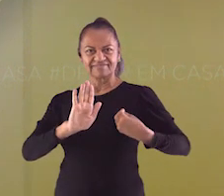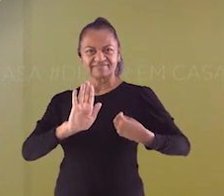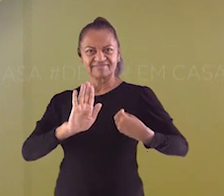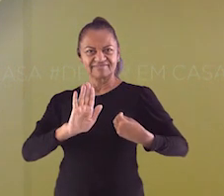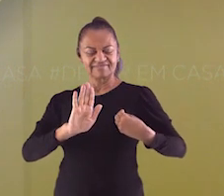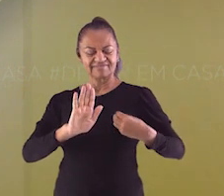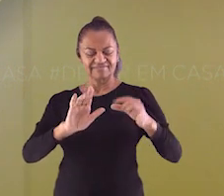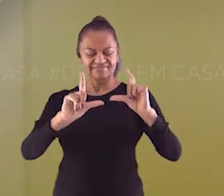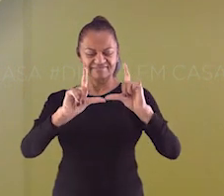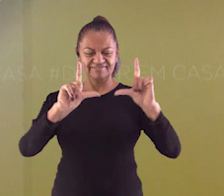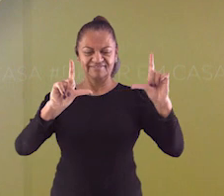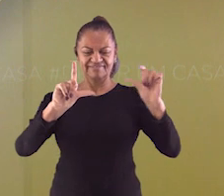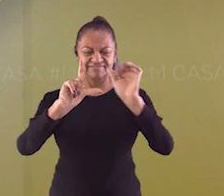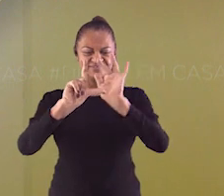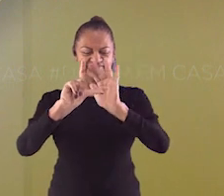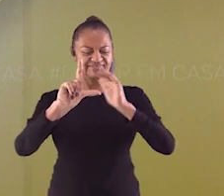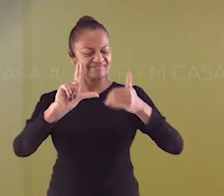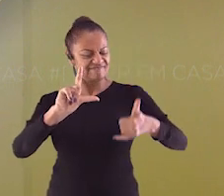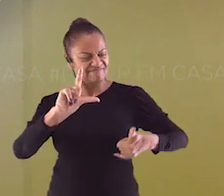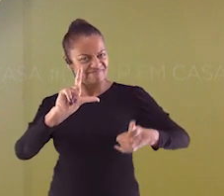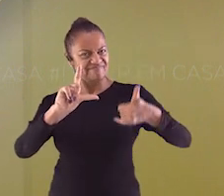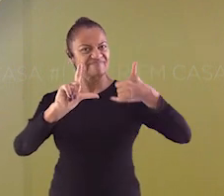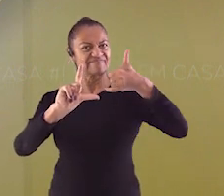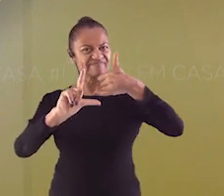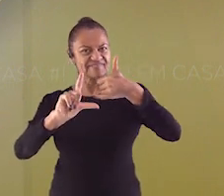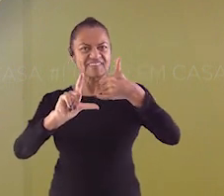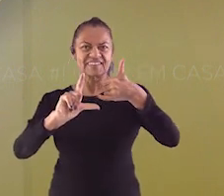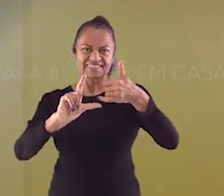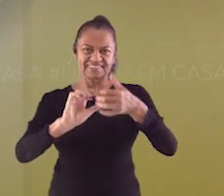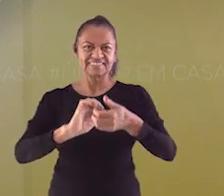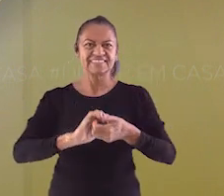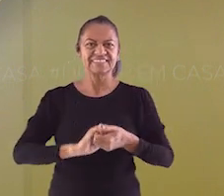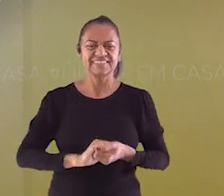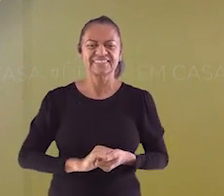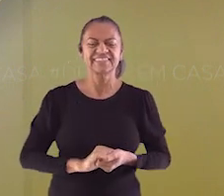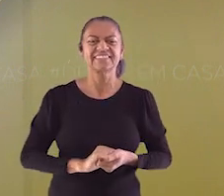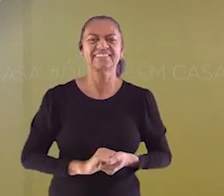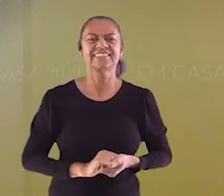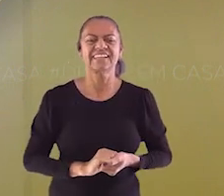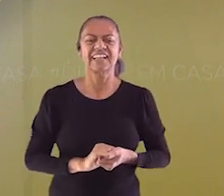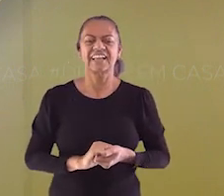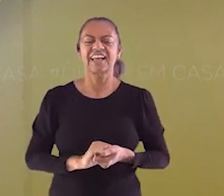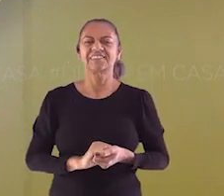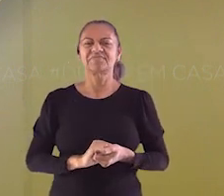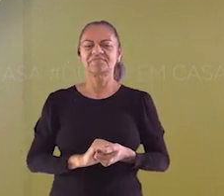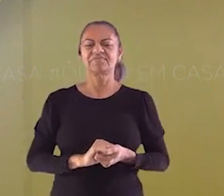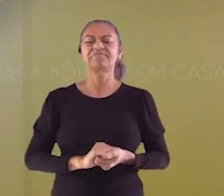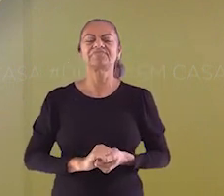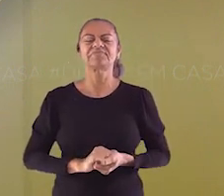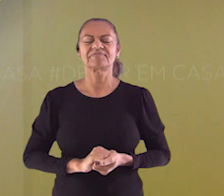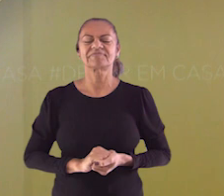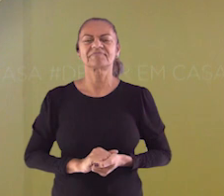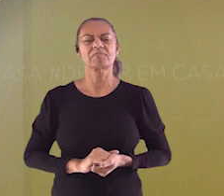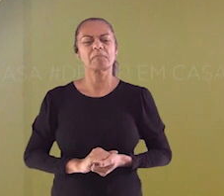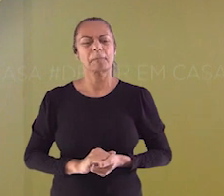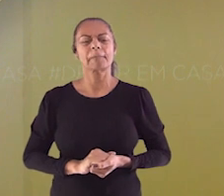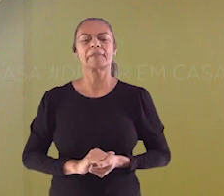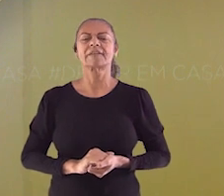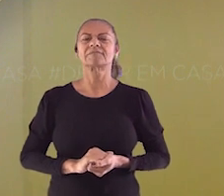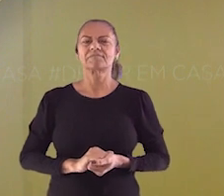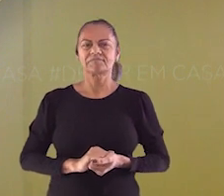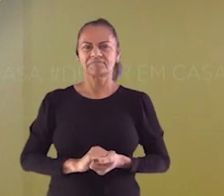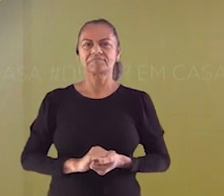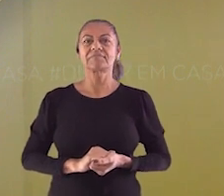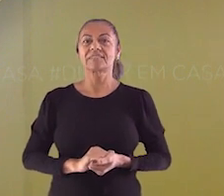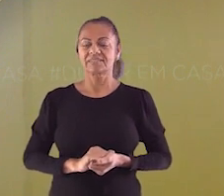de presença. Se ainda não registrou, registre sua participação, por favor. É só apontar a